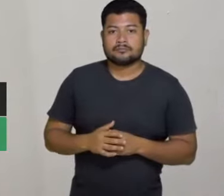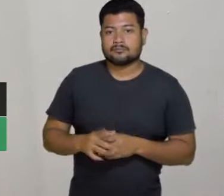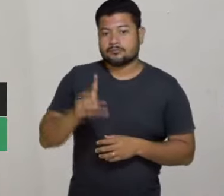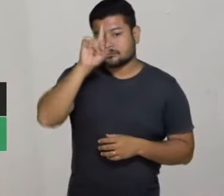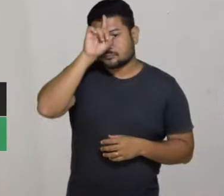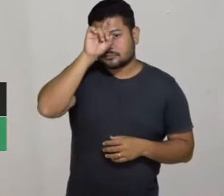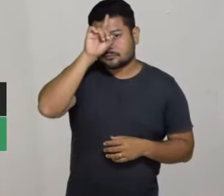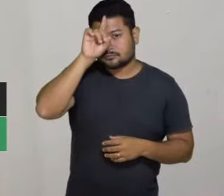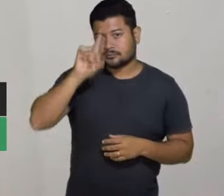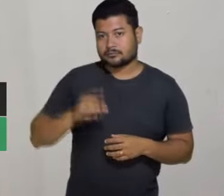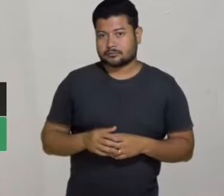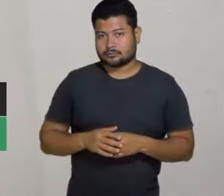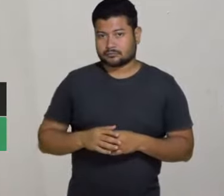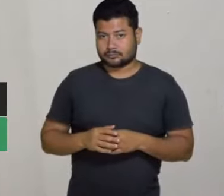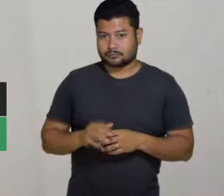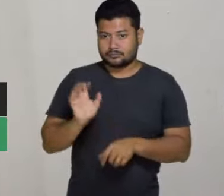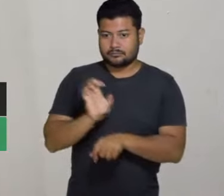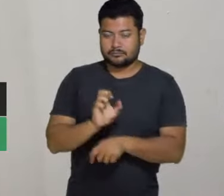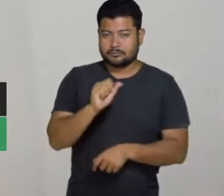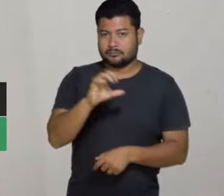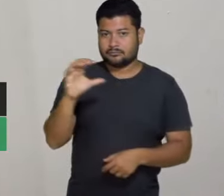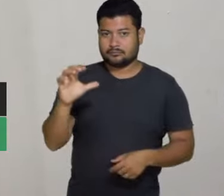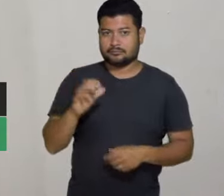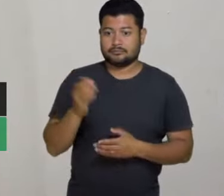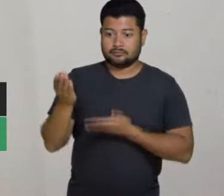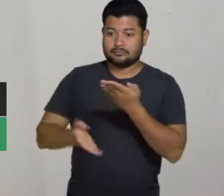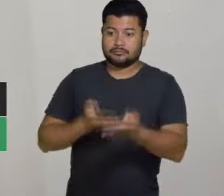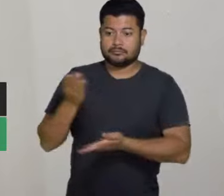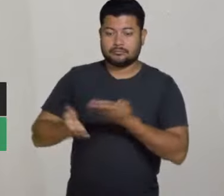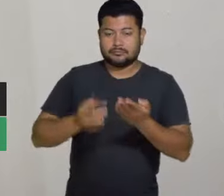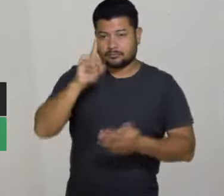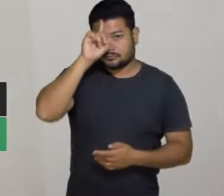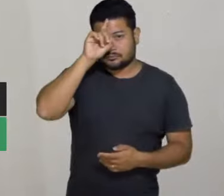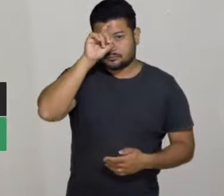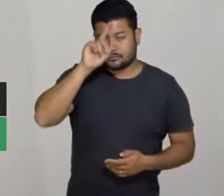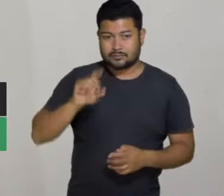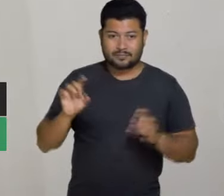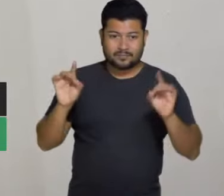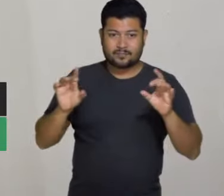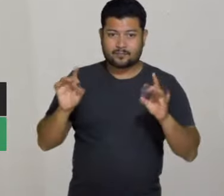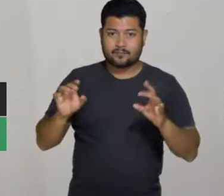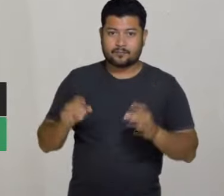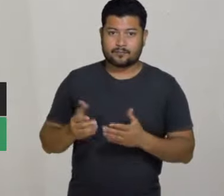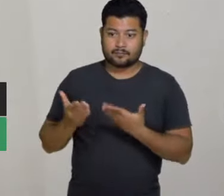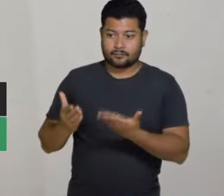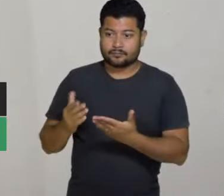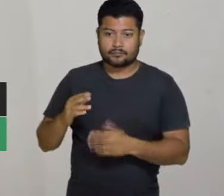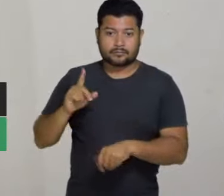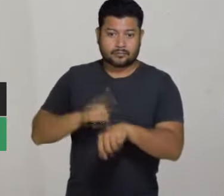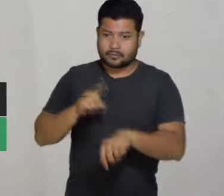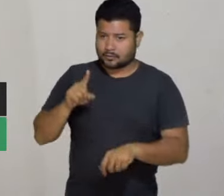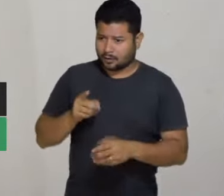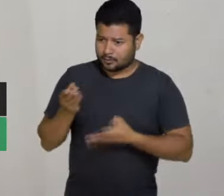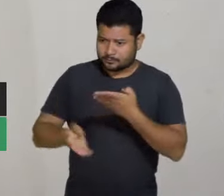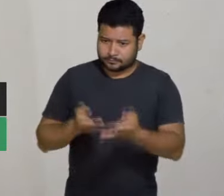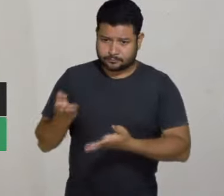hospitais no estado de Santa Catarina. O atendimento hospitalar, especialmente no pronto atendimento,